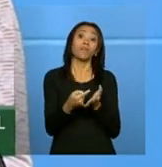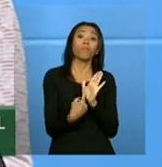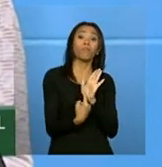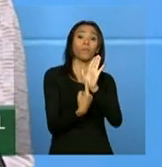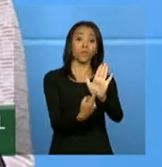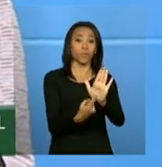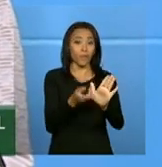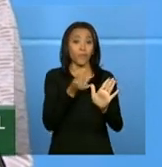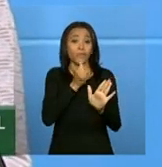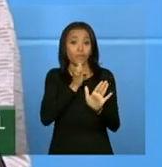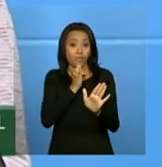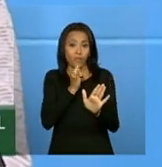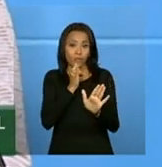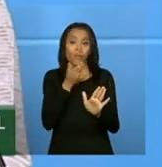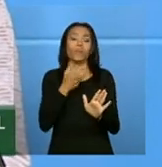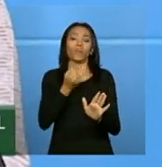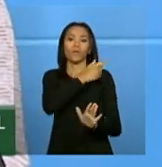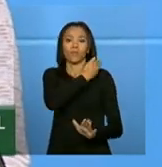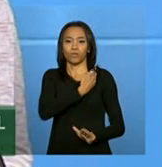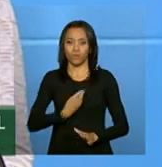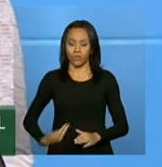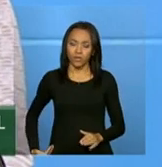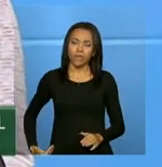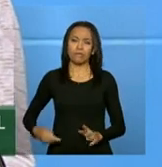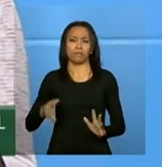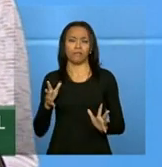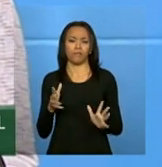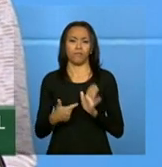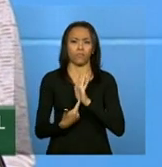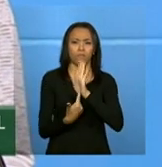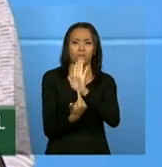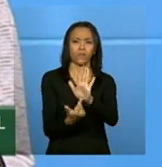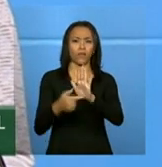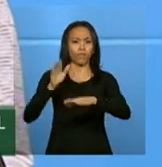governos, os encorajando, os incentivando a mostrar suas próprias